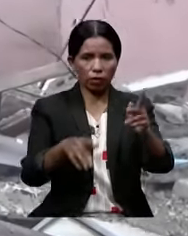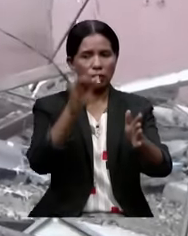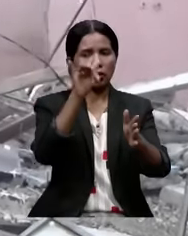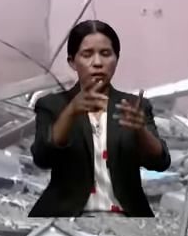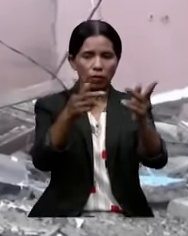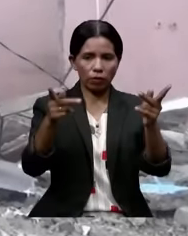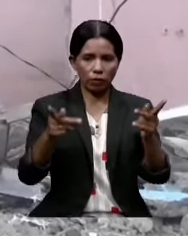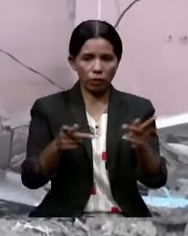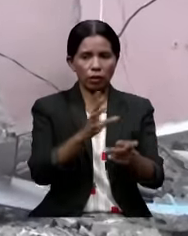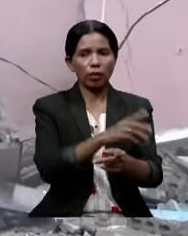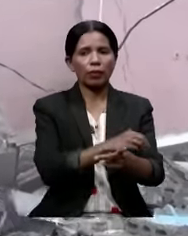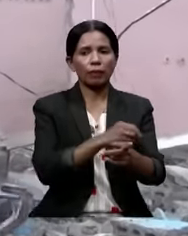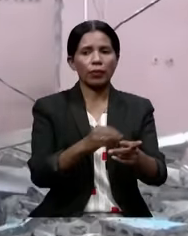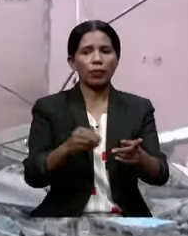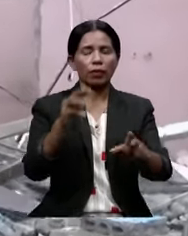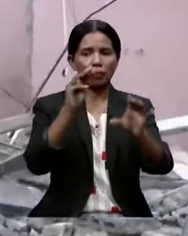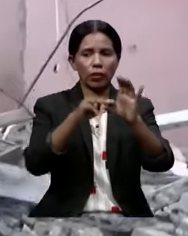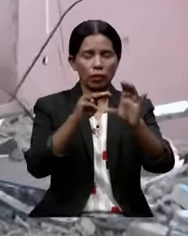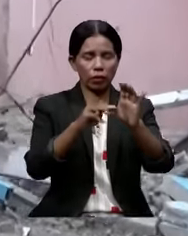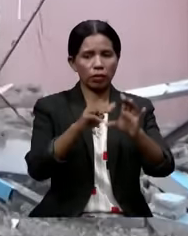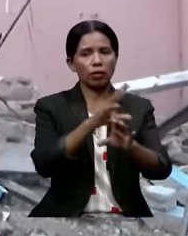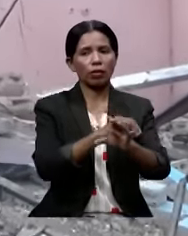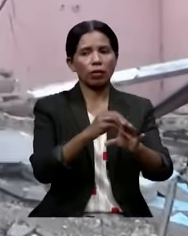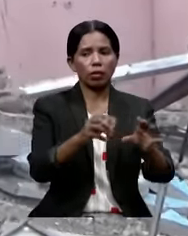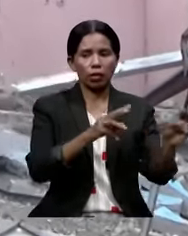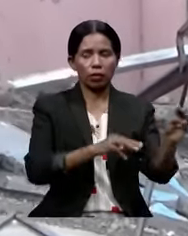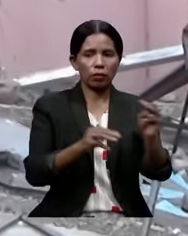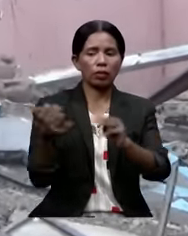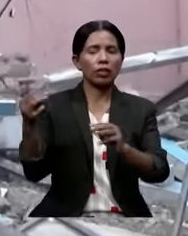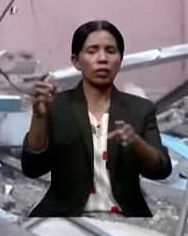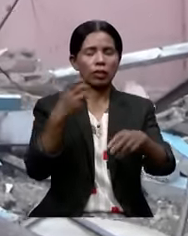área protegido no mercado laran, nune bele transforma